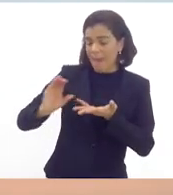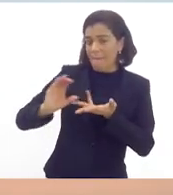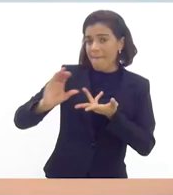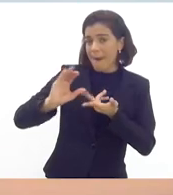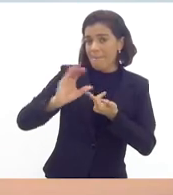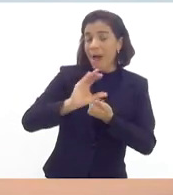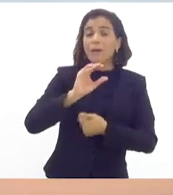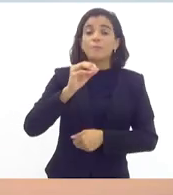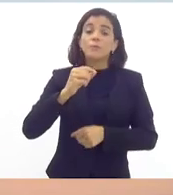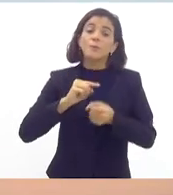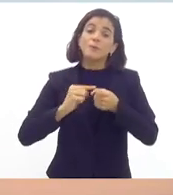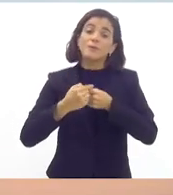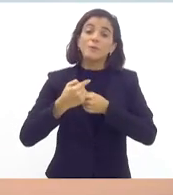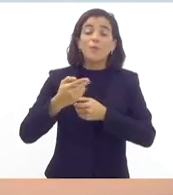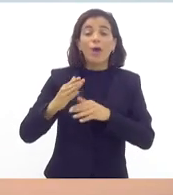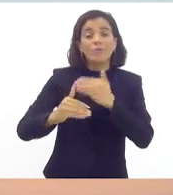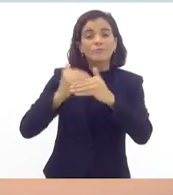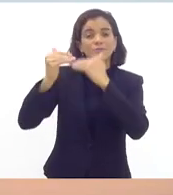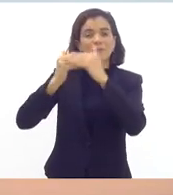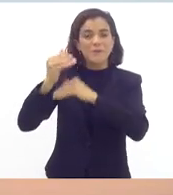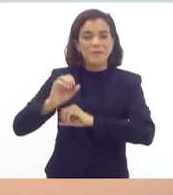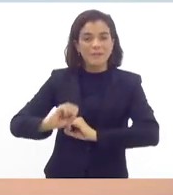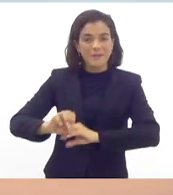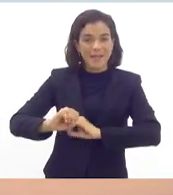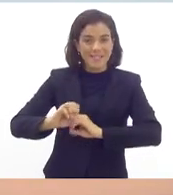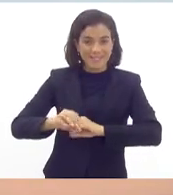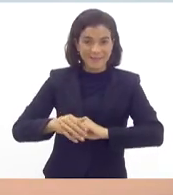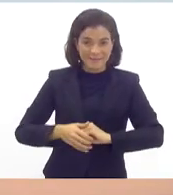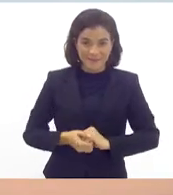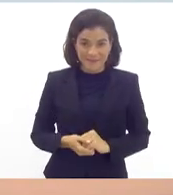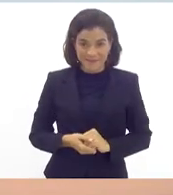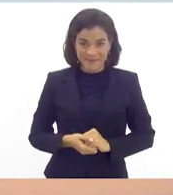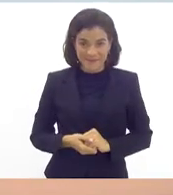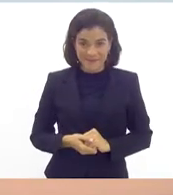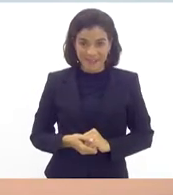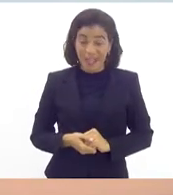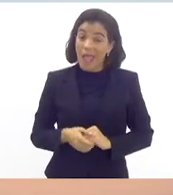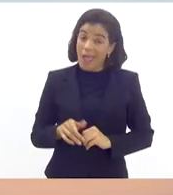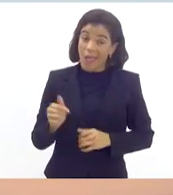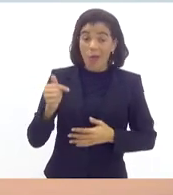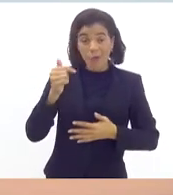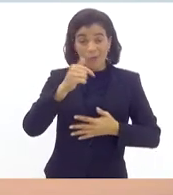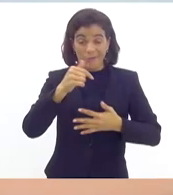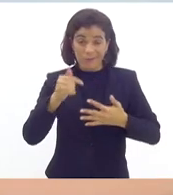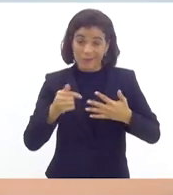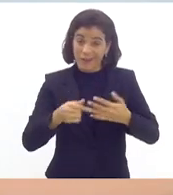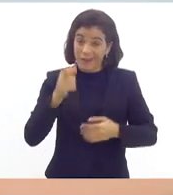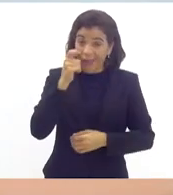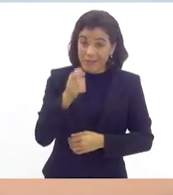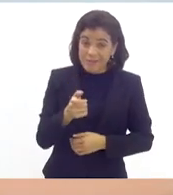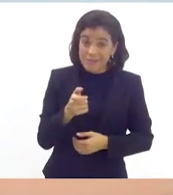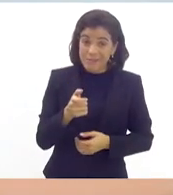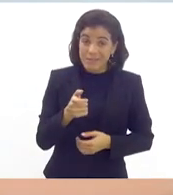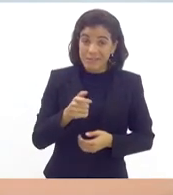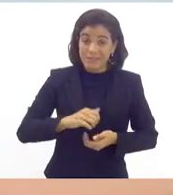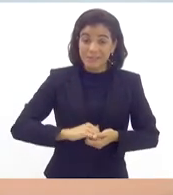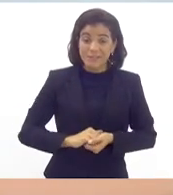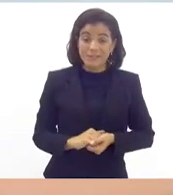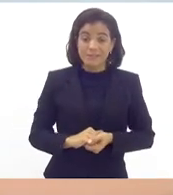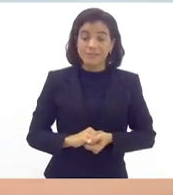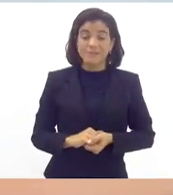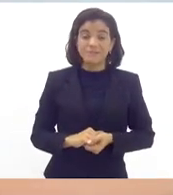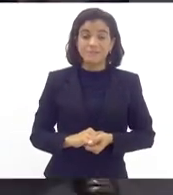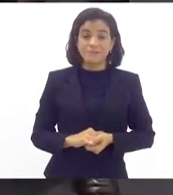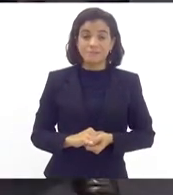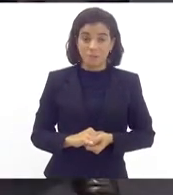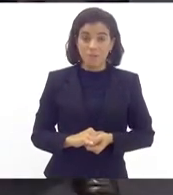municípios em função do desempenho da educação. Isso é bom que continue existindo. É um critério interessante, porque cria aqui incentivo. Não existe. Hã? Aqui não existe. Ah,